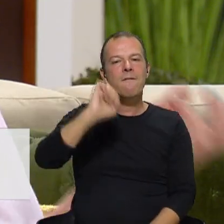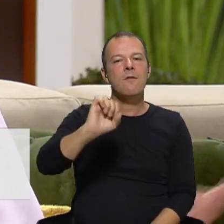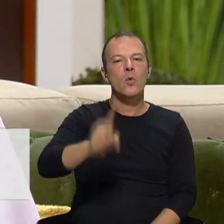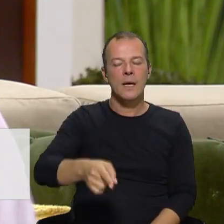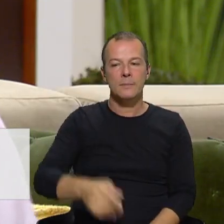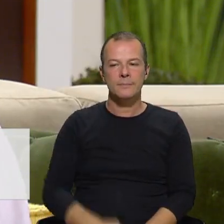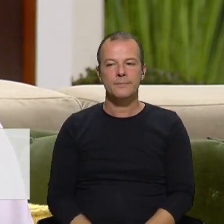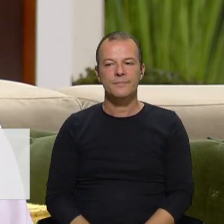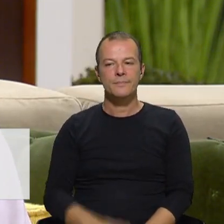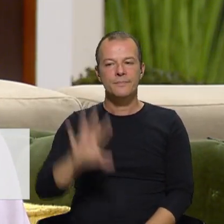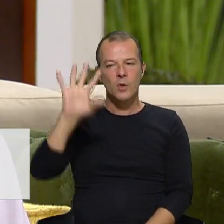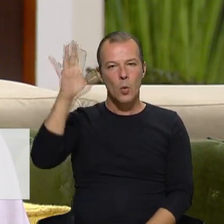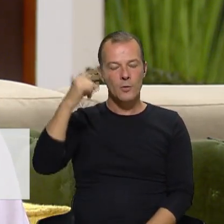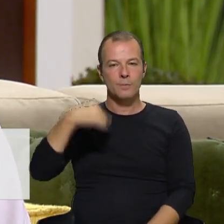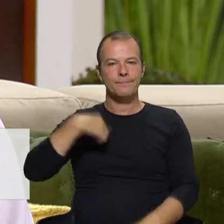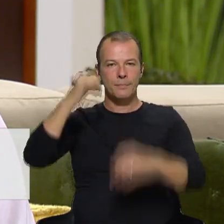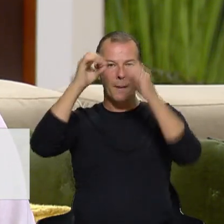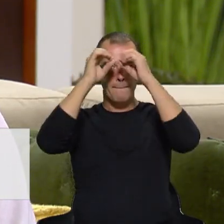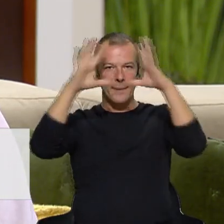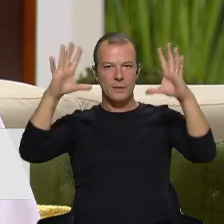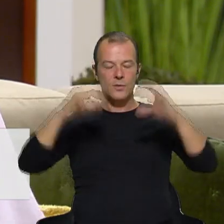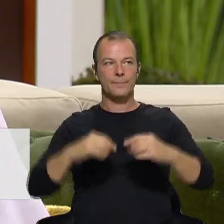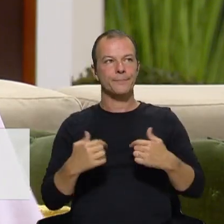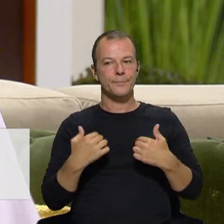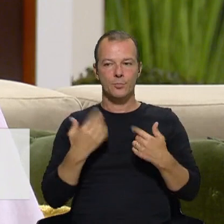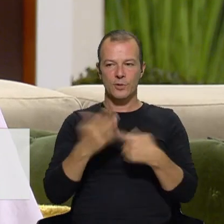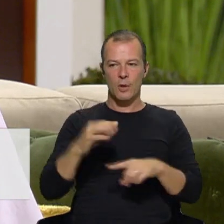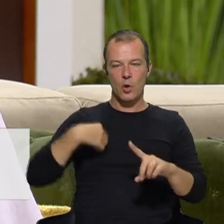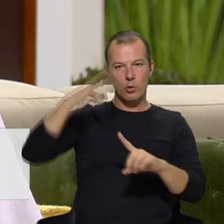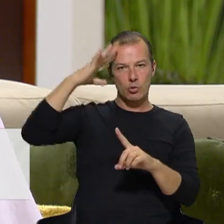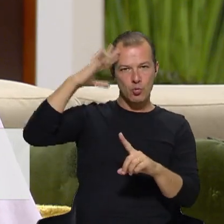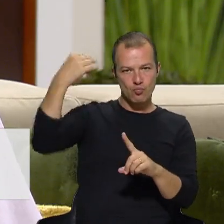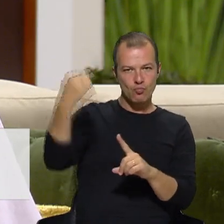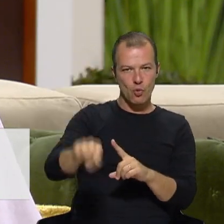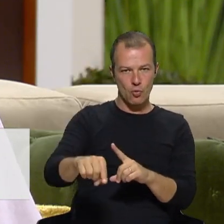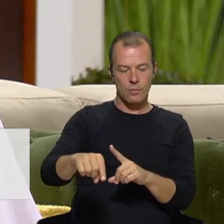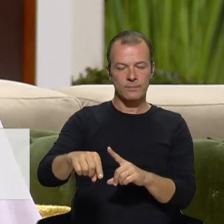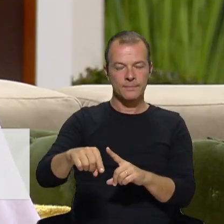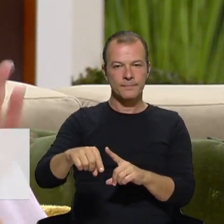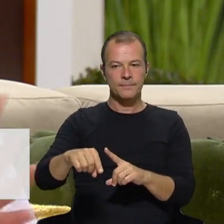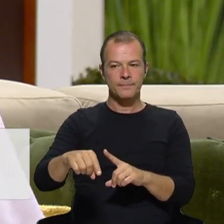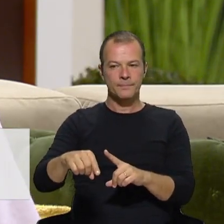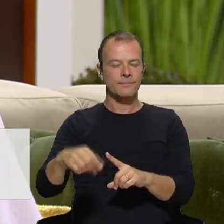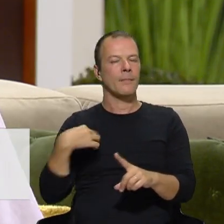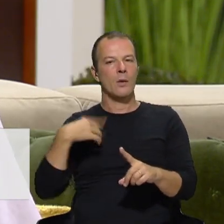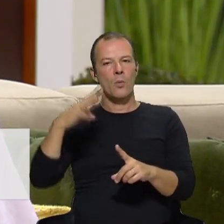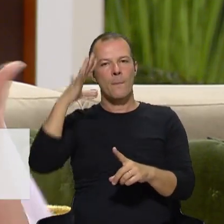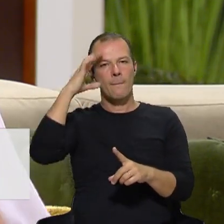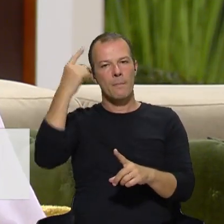Eu quando penso que eu tenho sonhos Eu nunca